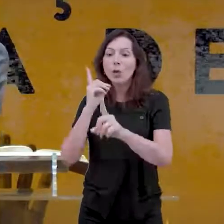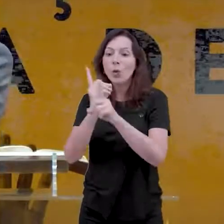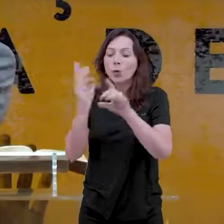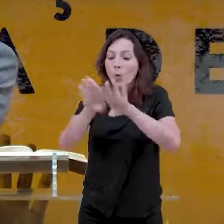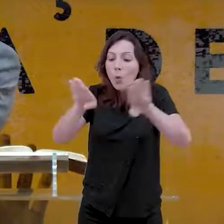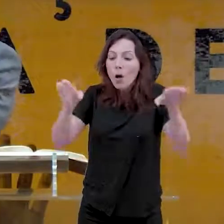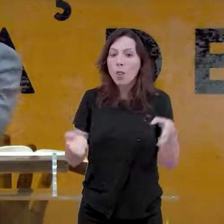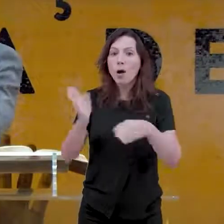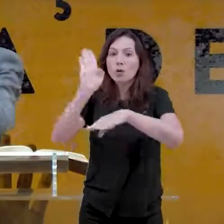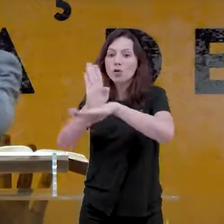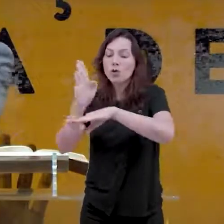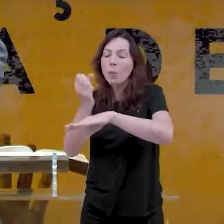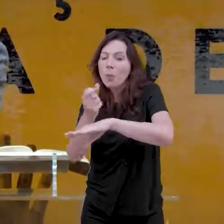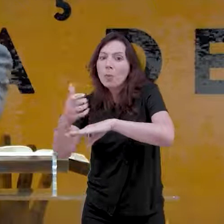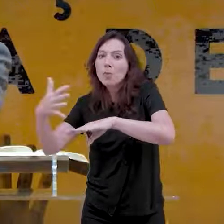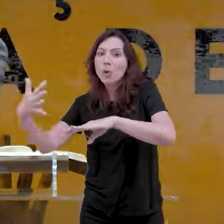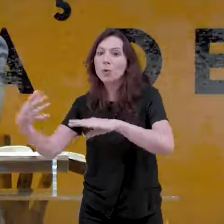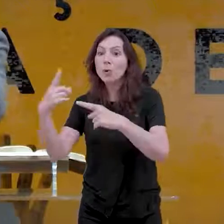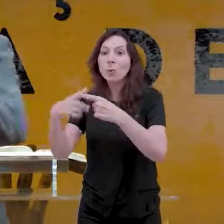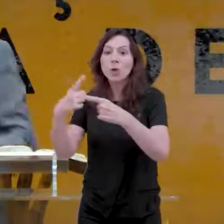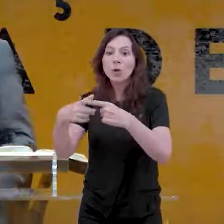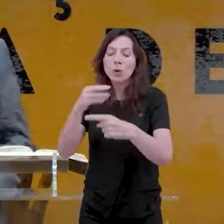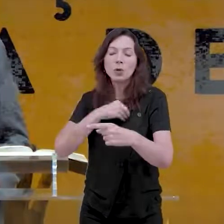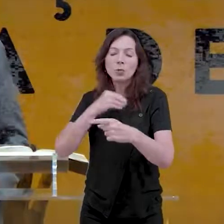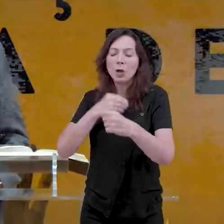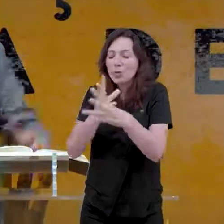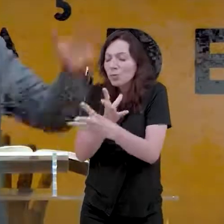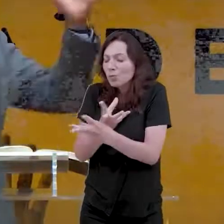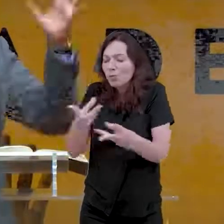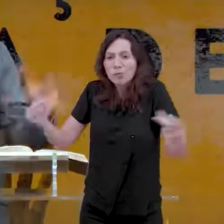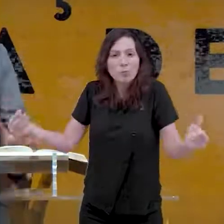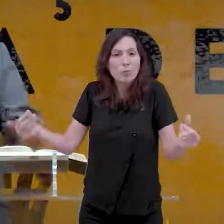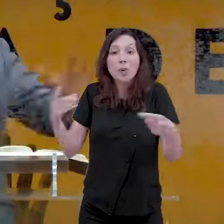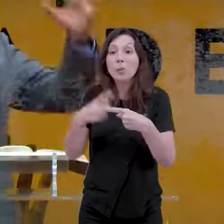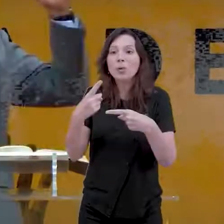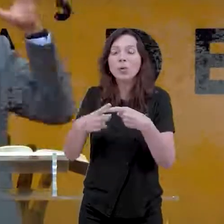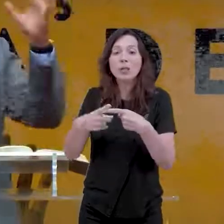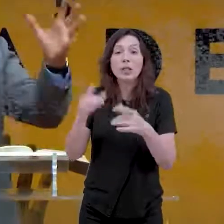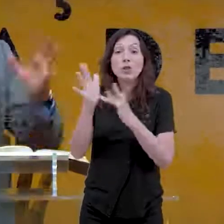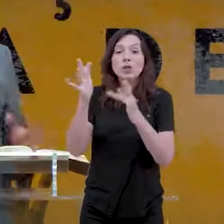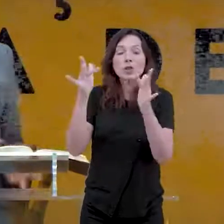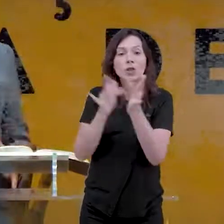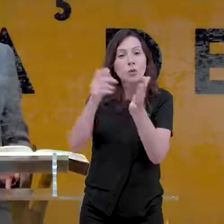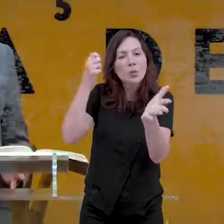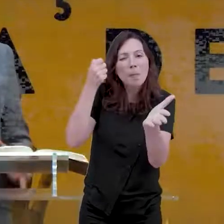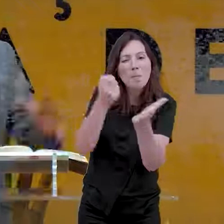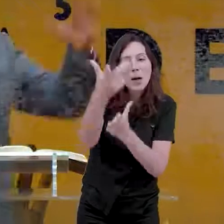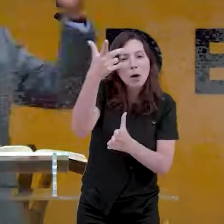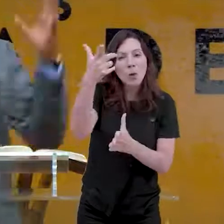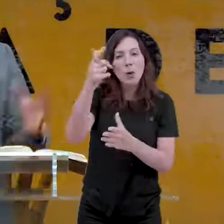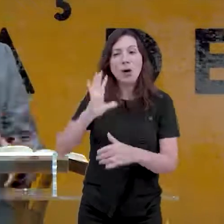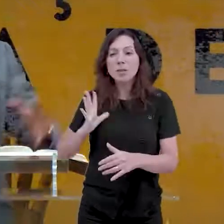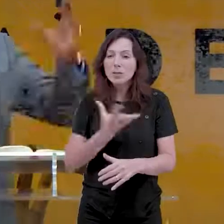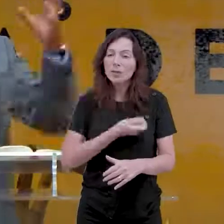seus pecados foram tratados, onde Jesus pagou o preço da sua salvação. Aqui você encontra alívio para a sua consciência